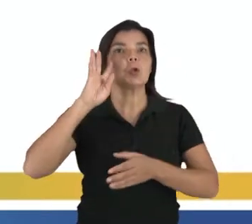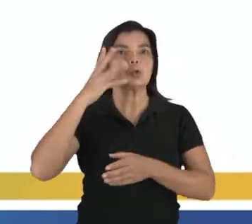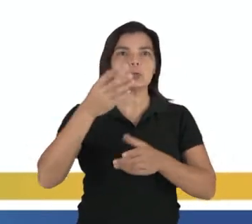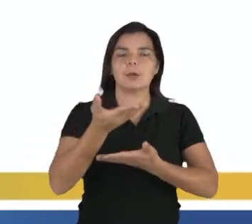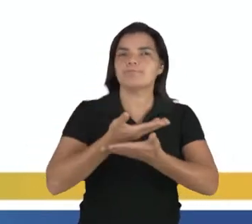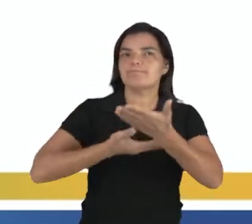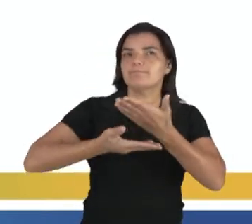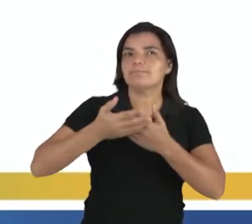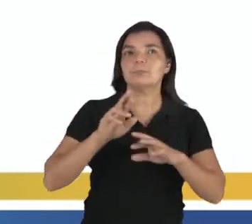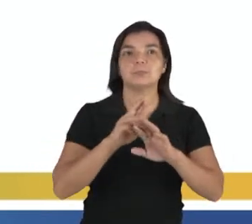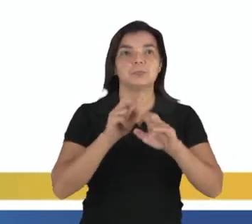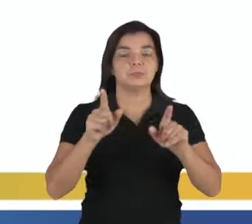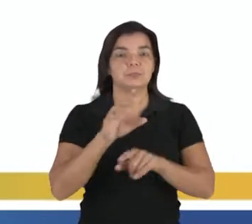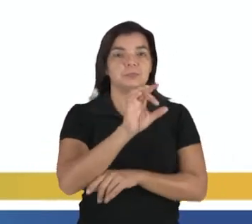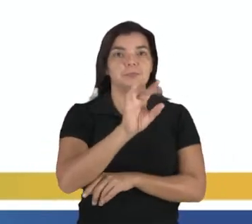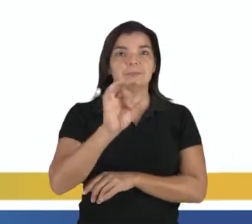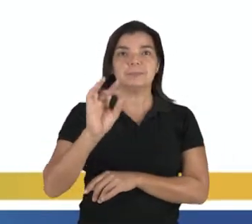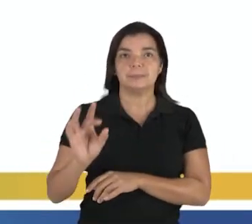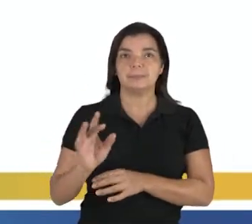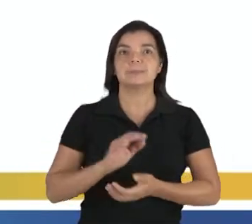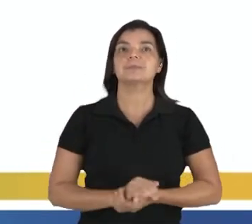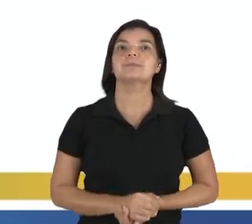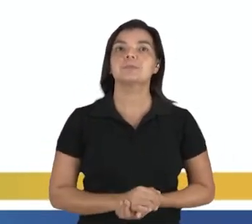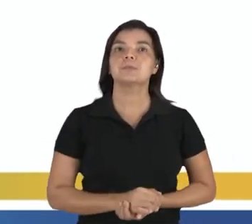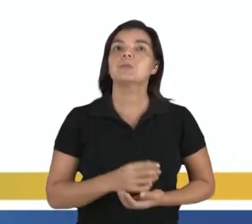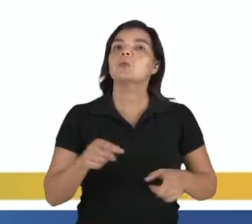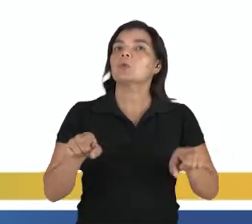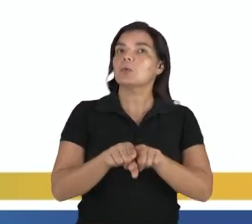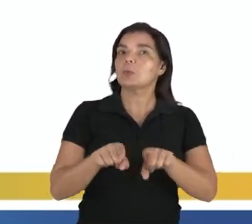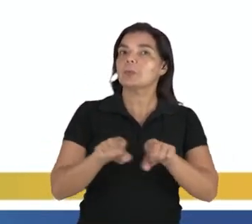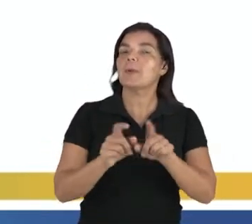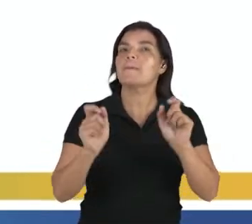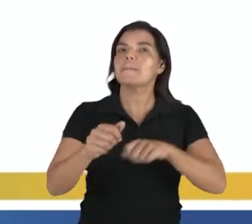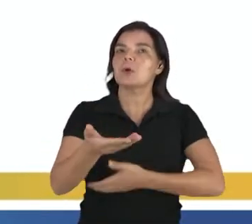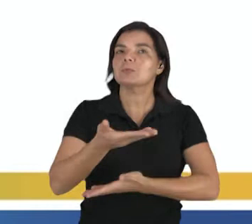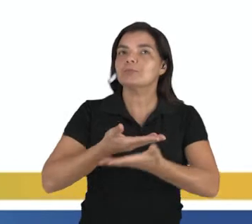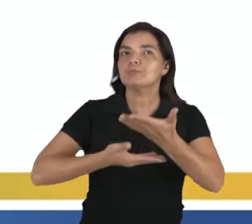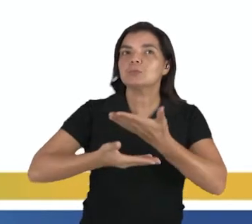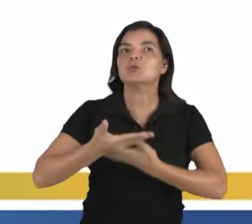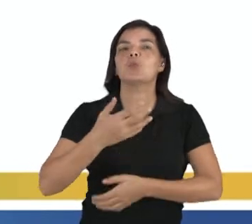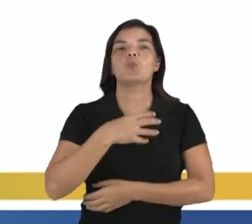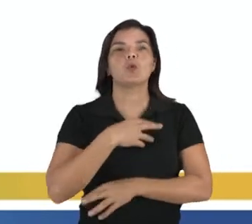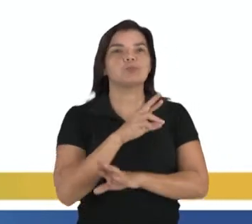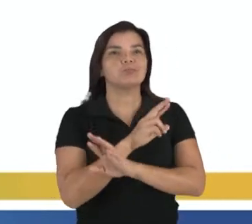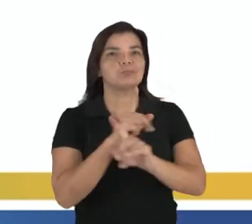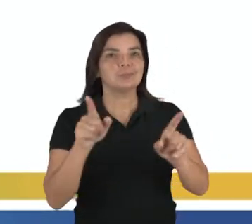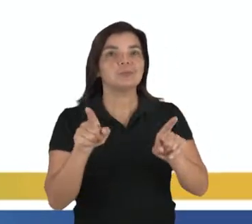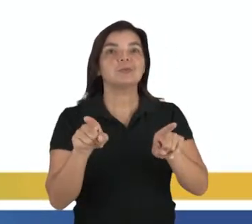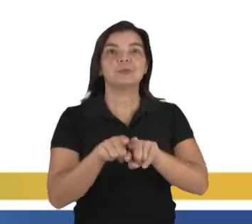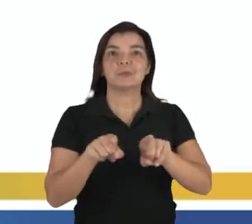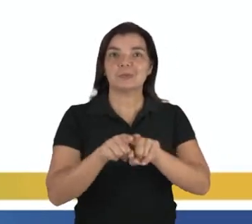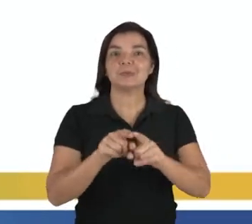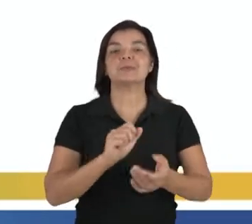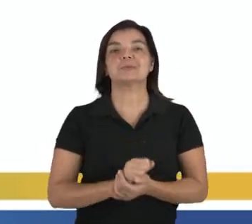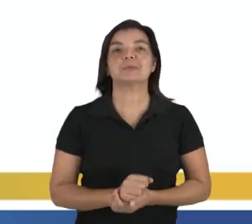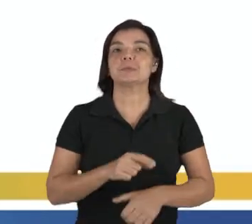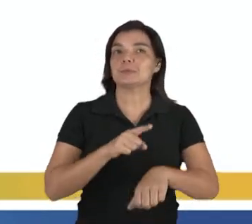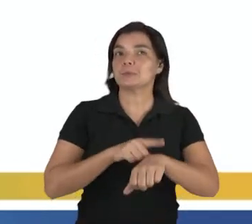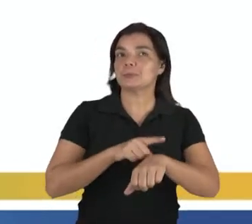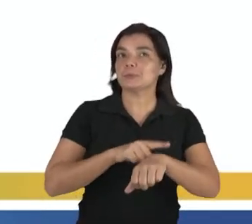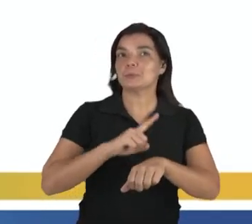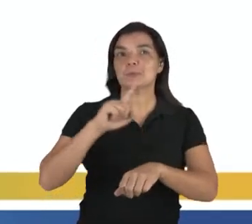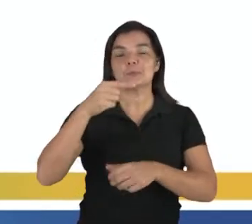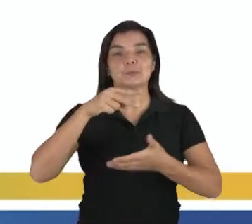leitura resulta em interações diferentes para cada um, como cada um poderá interagir de modo diferente com a